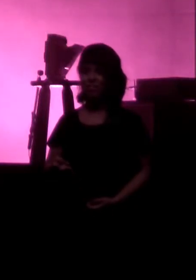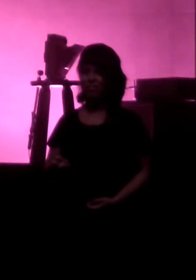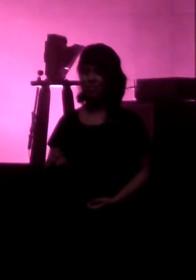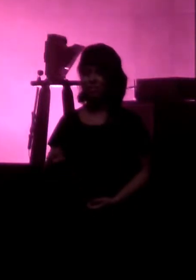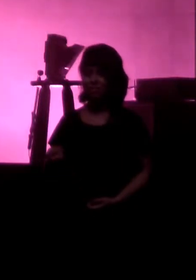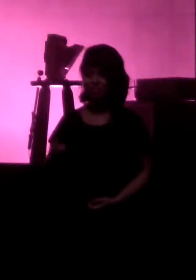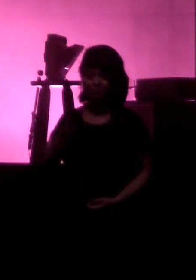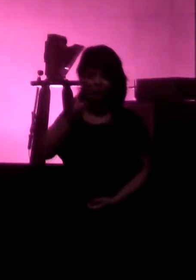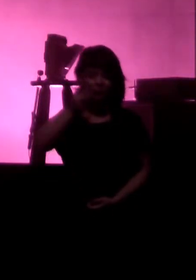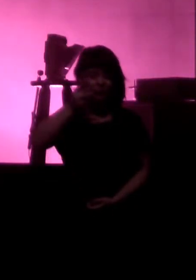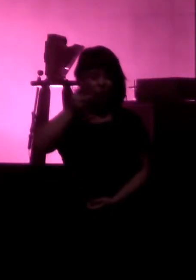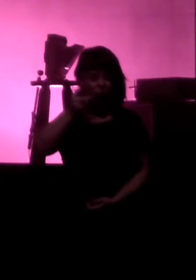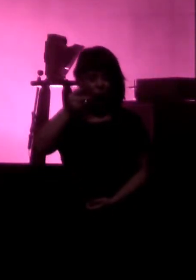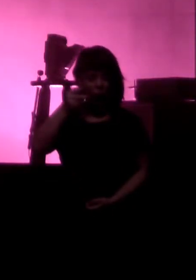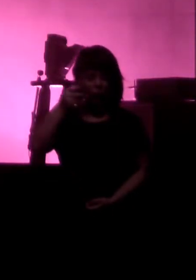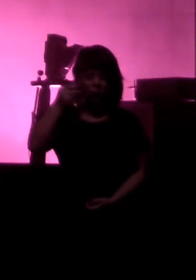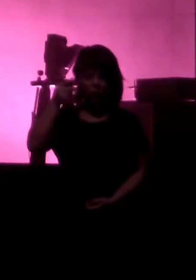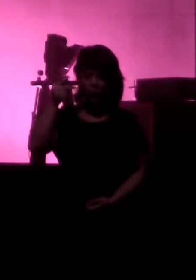Animal